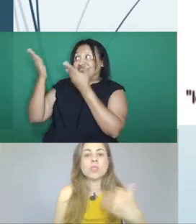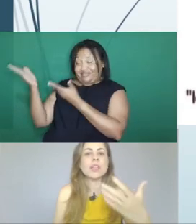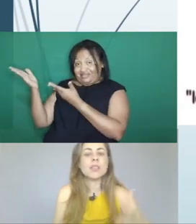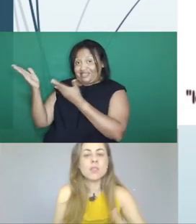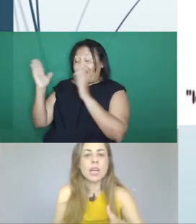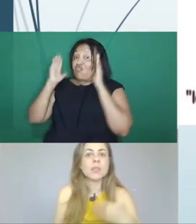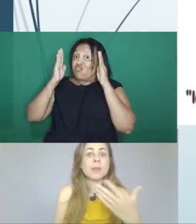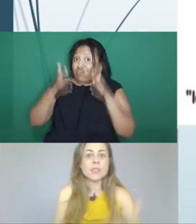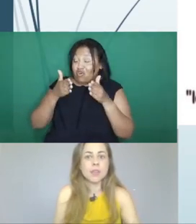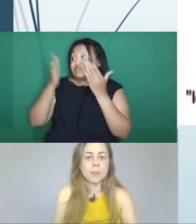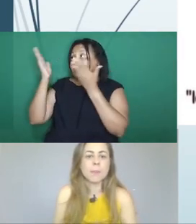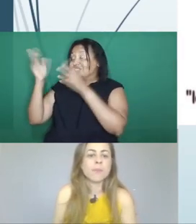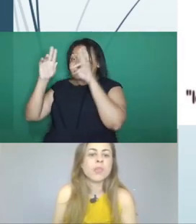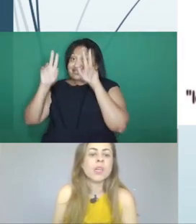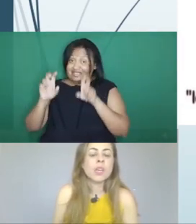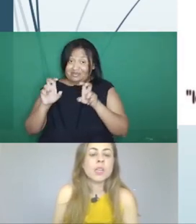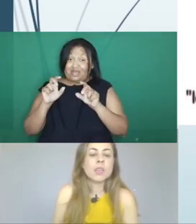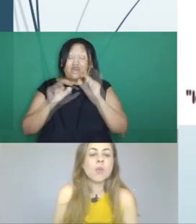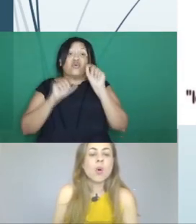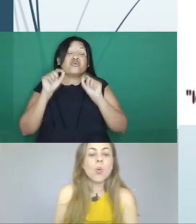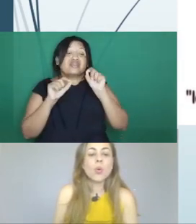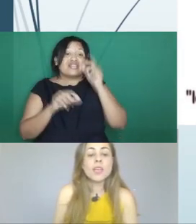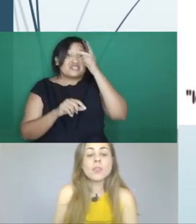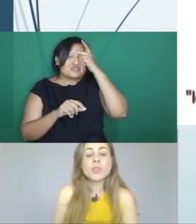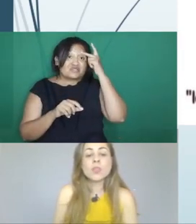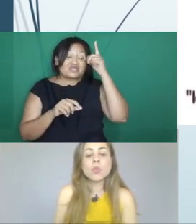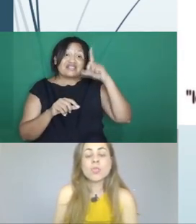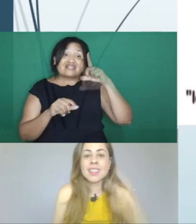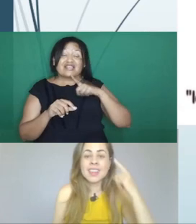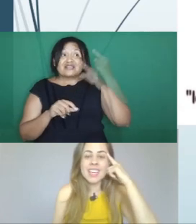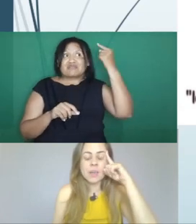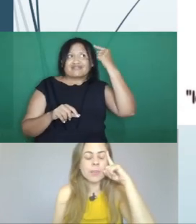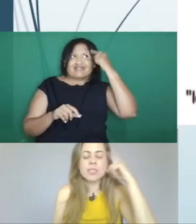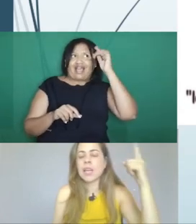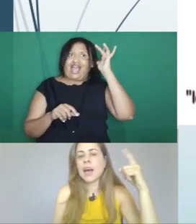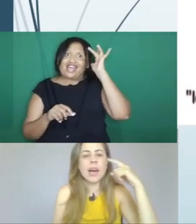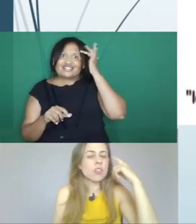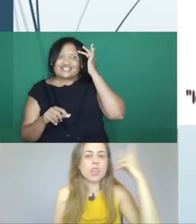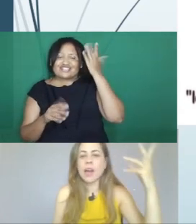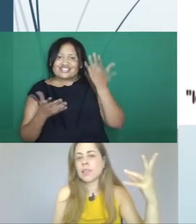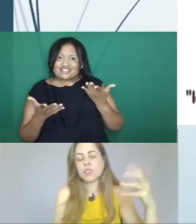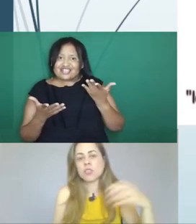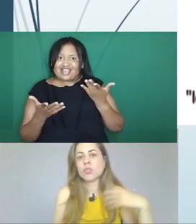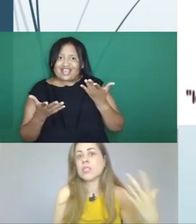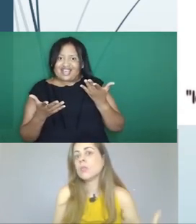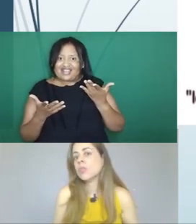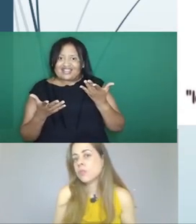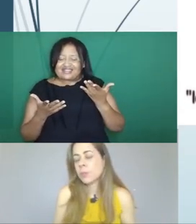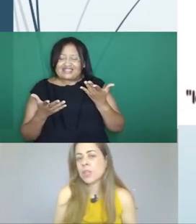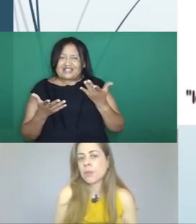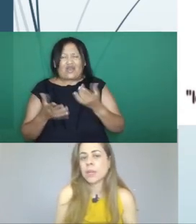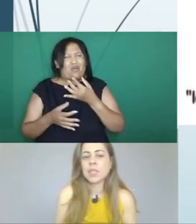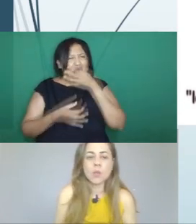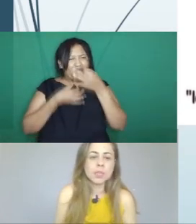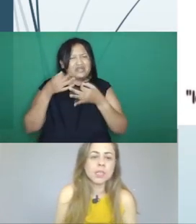toda direcionada para esse tema Então o que as pessoas têm que pensar achar né a gente utiliza muito